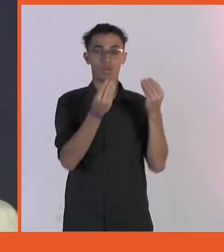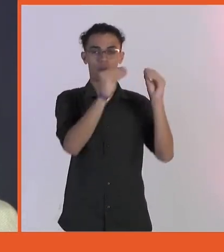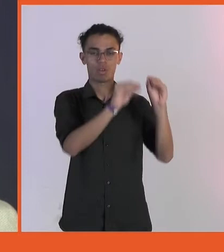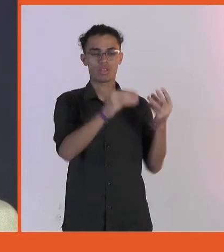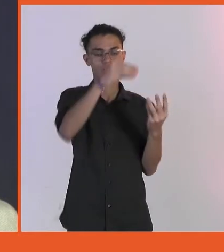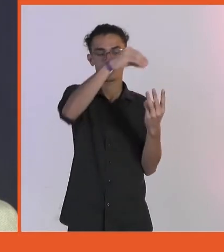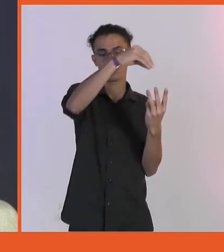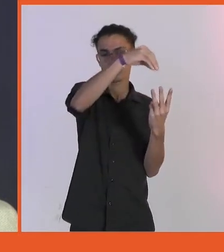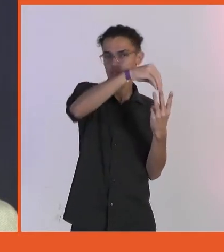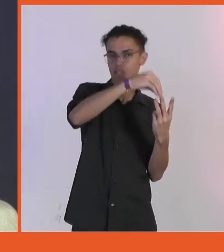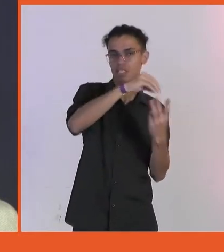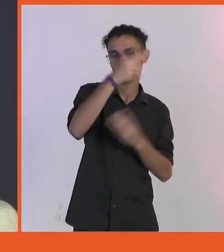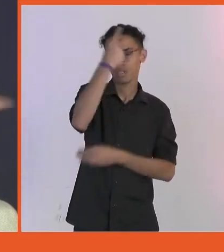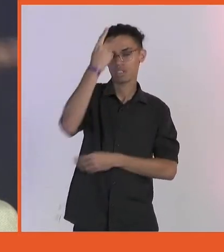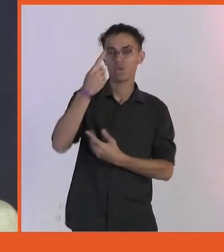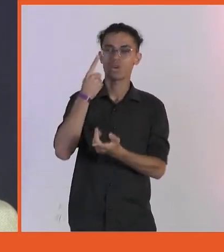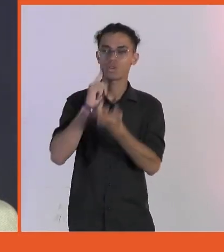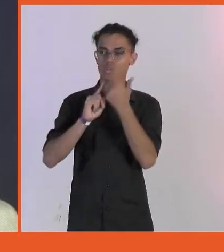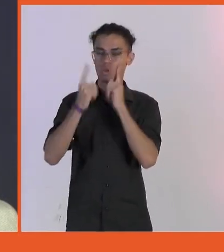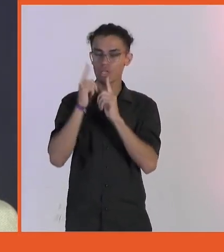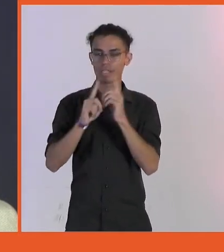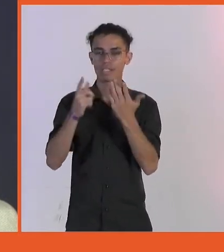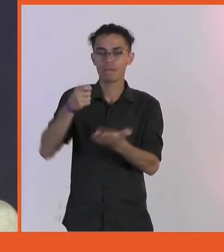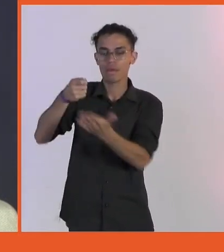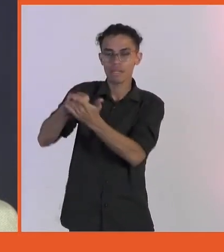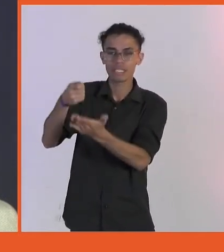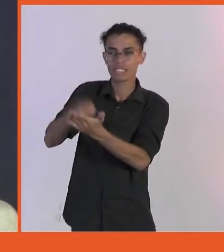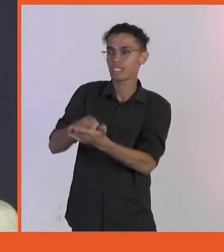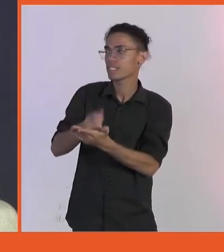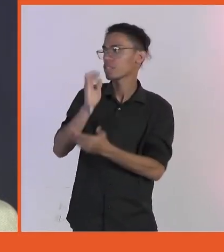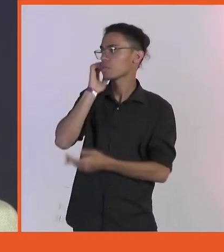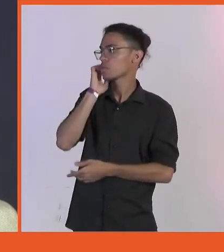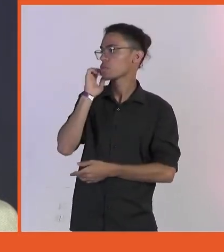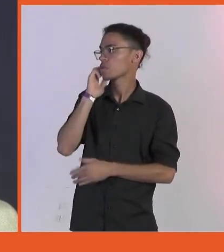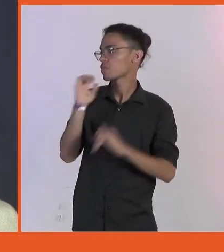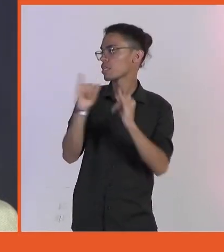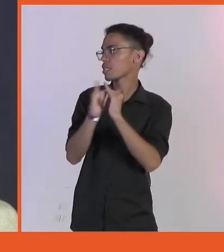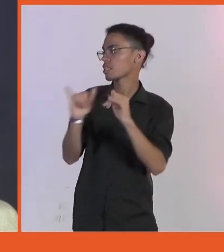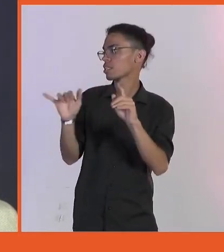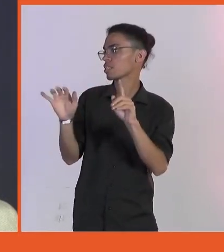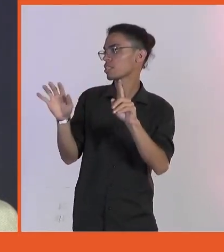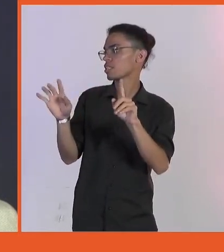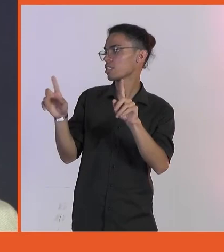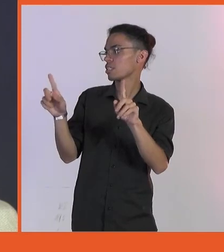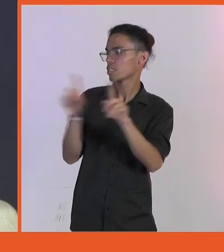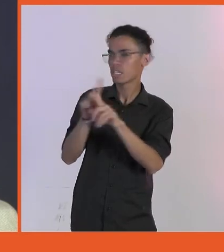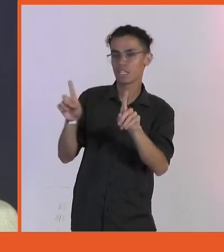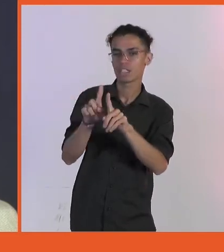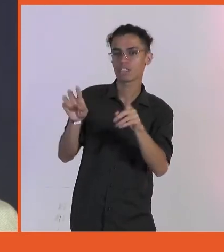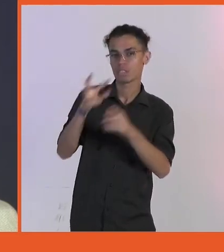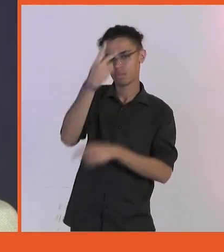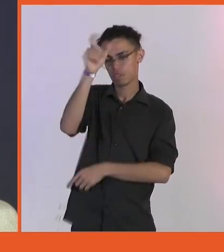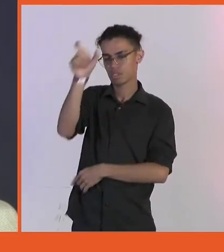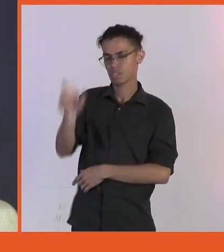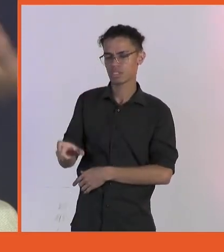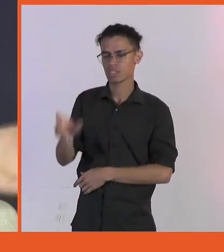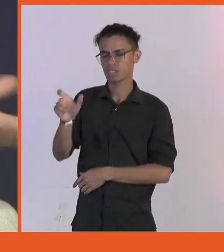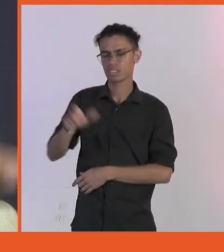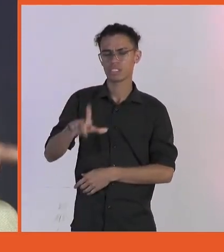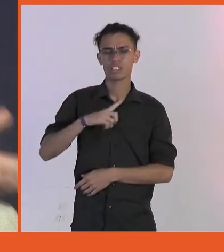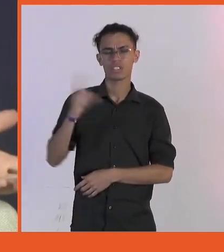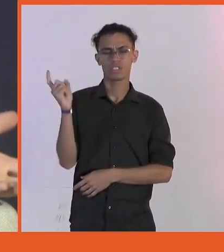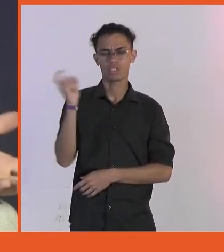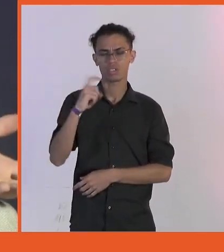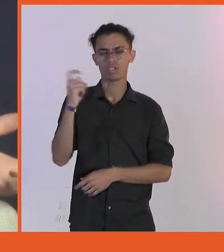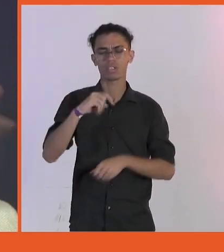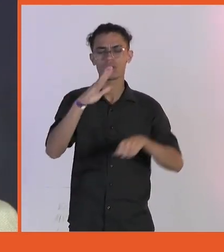lá, filma o filho chorando, filma dando bronca. Eu faria isso com a minha filha? Não, mas assim, a pessoa escolheu. Tem gente que faz TikTok, a avó morta